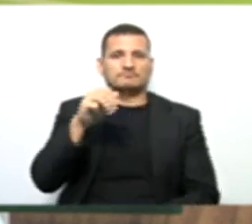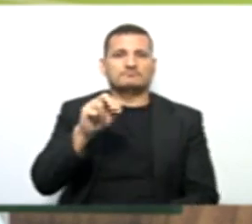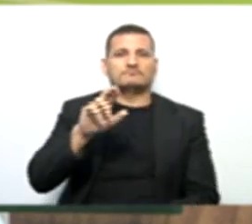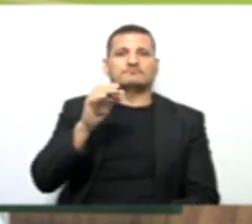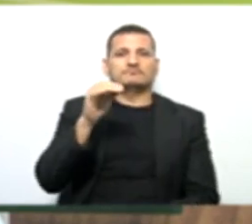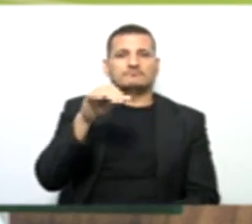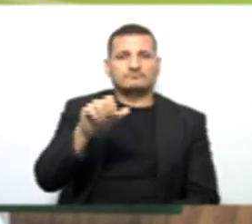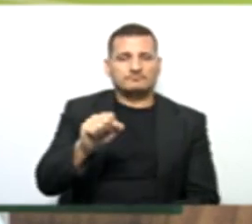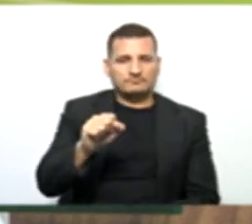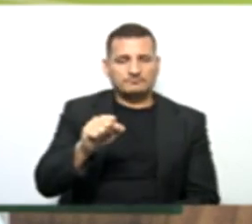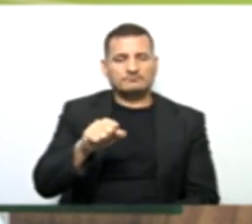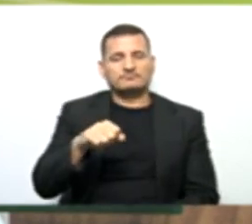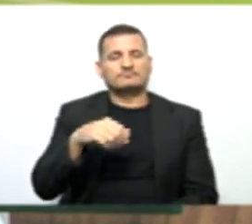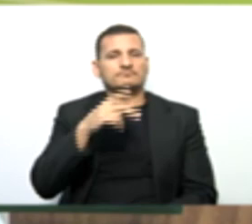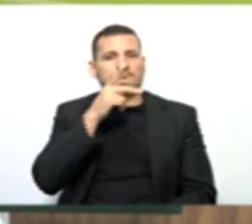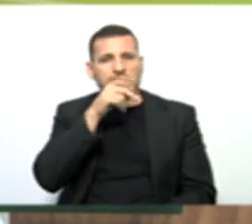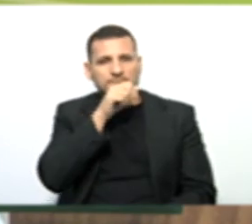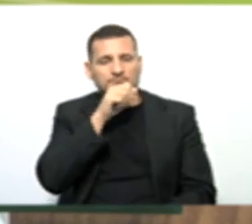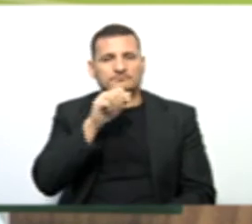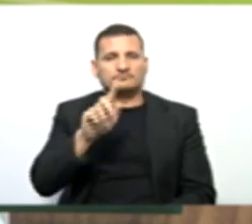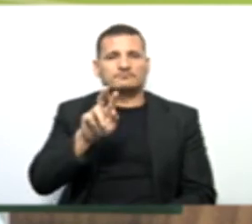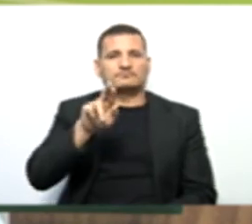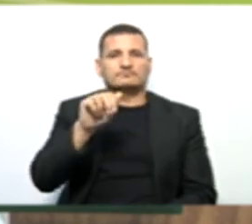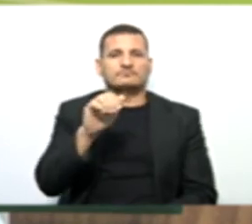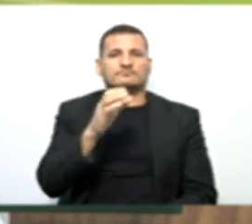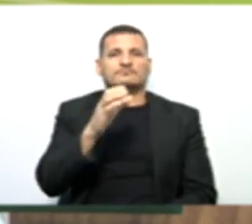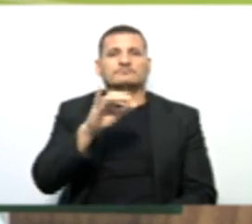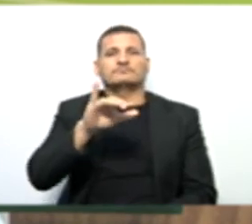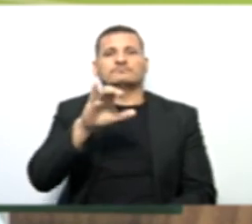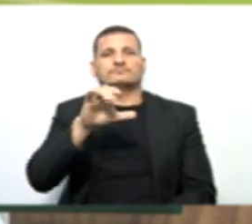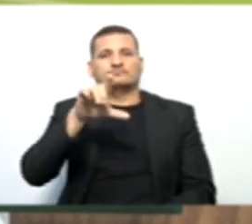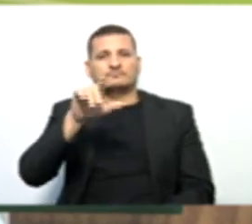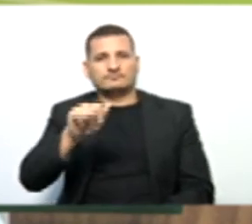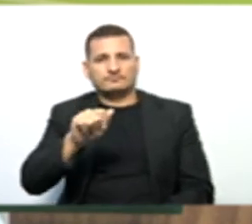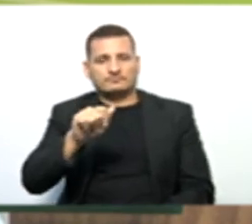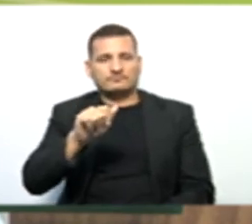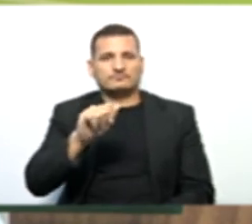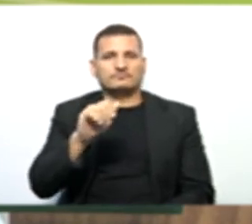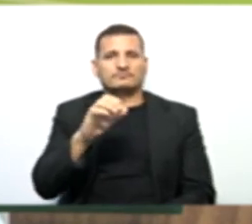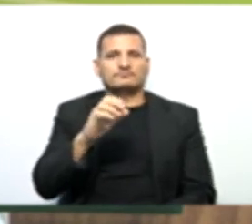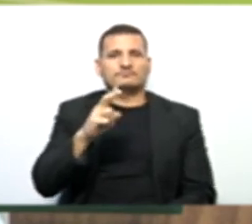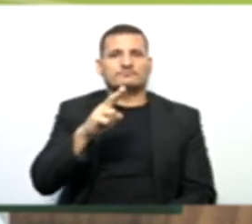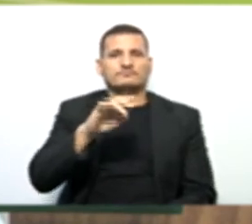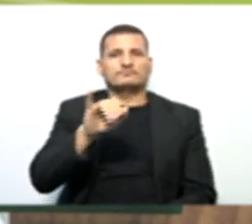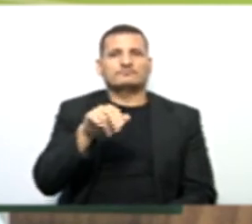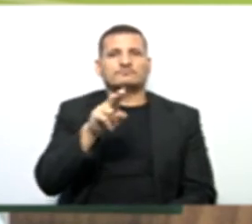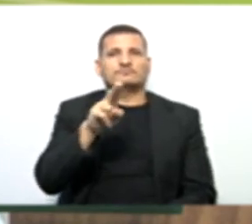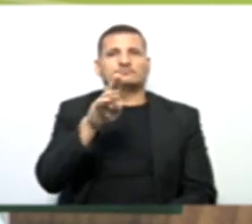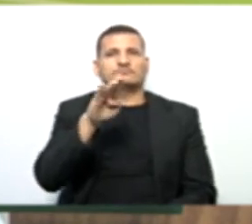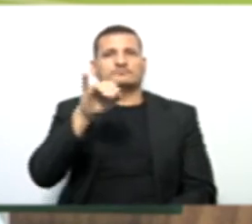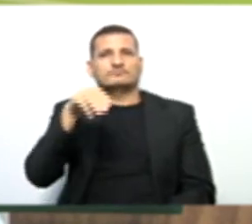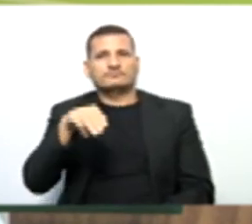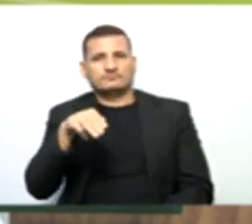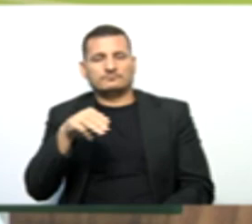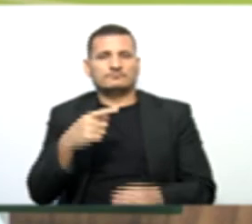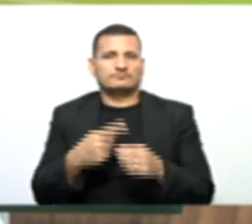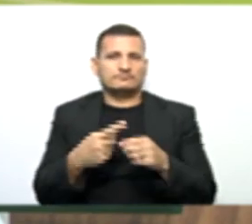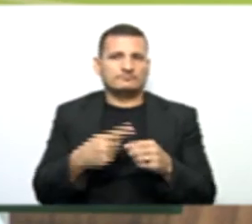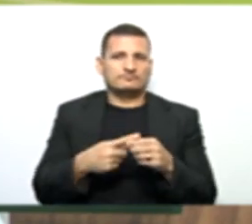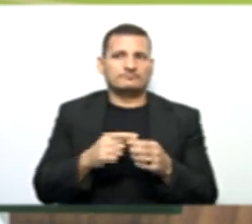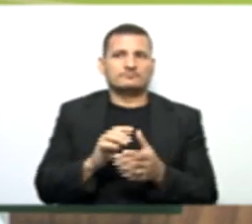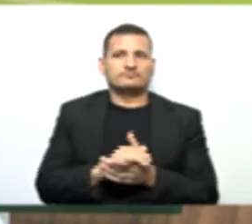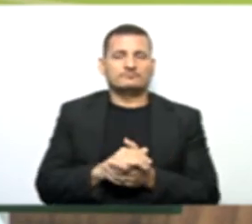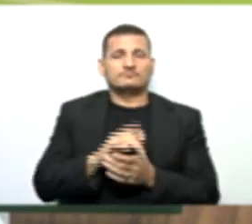Vinícius de Porto Velho e a Graciela de Cujubim. A Graciela,